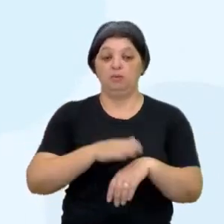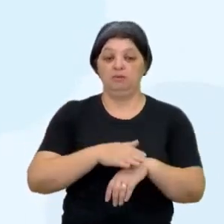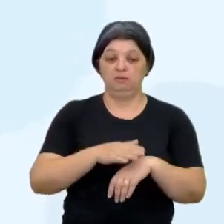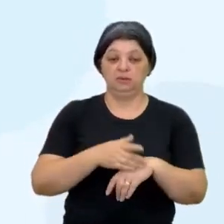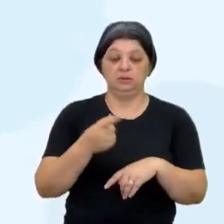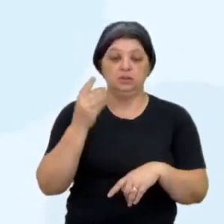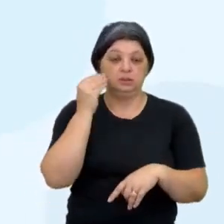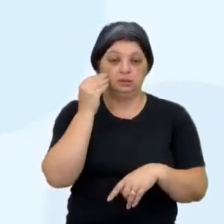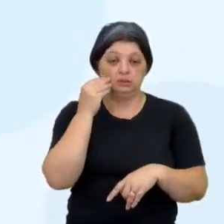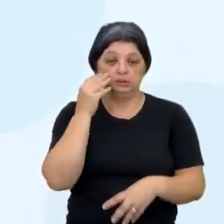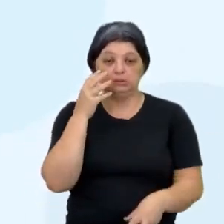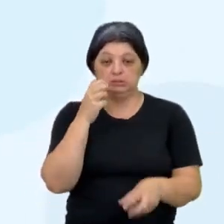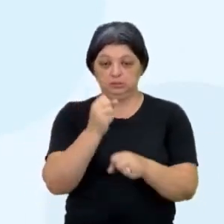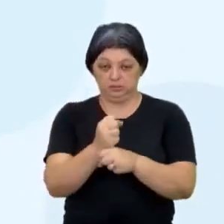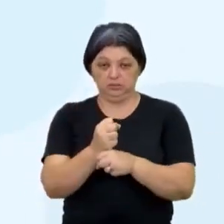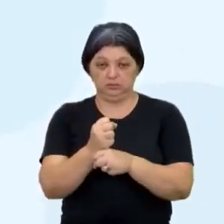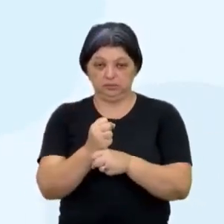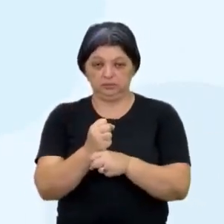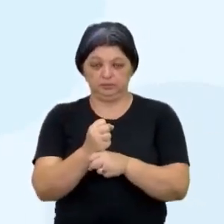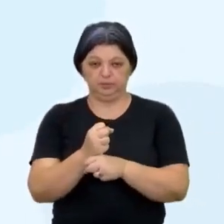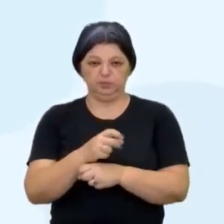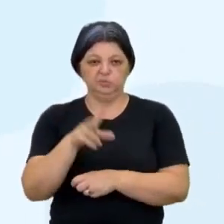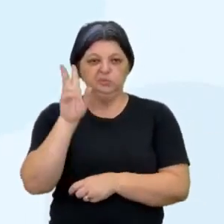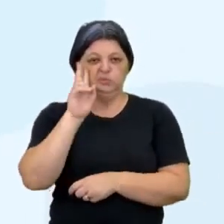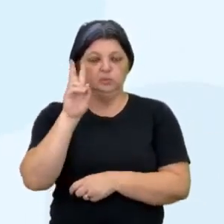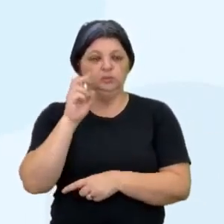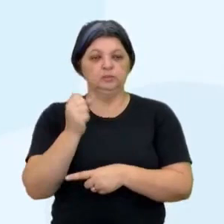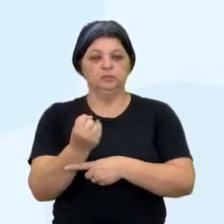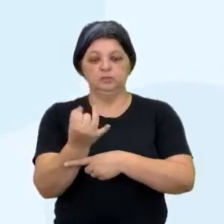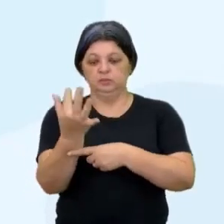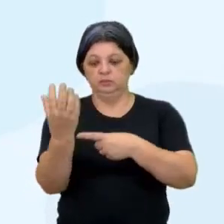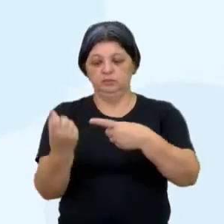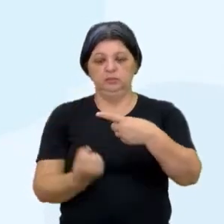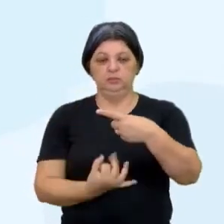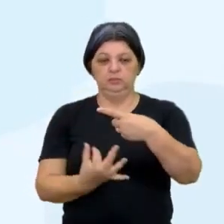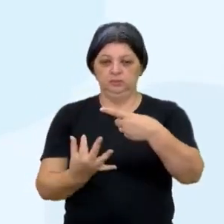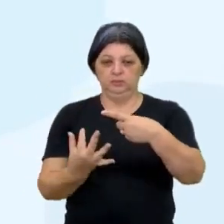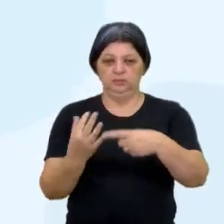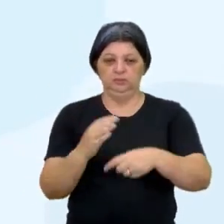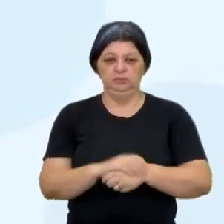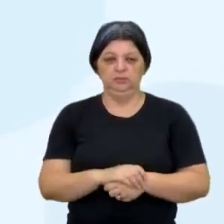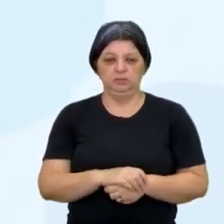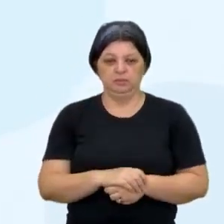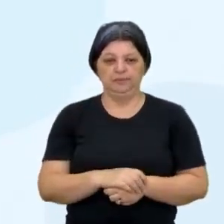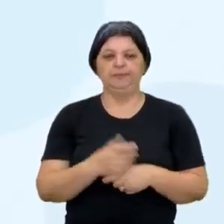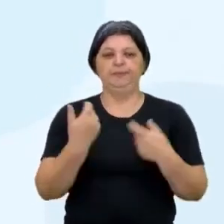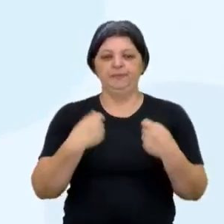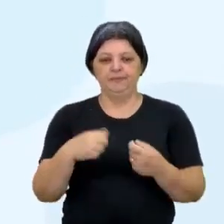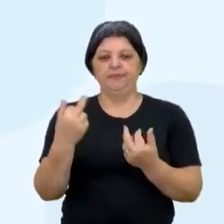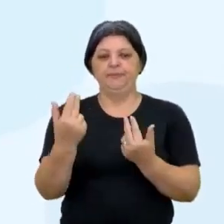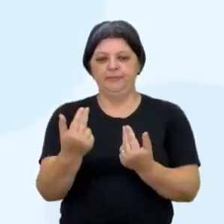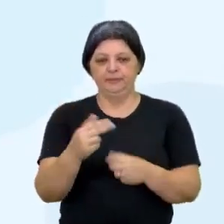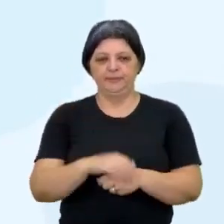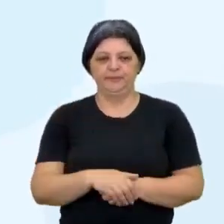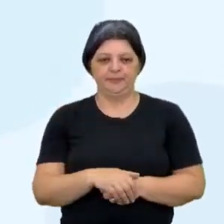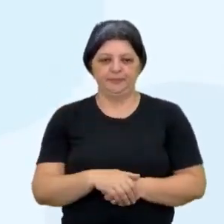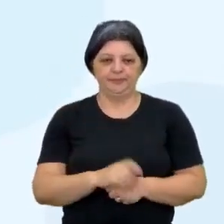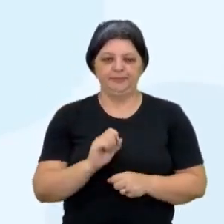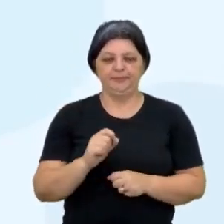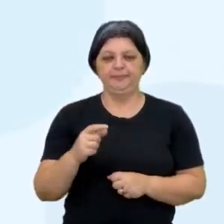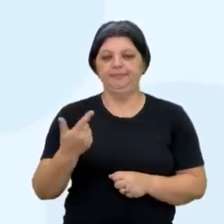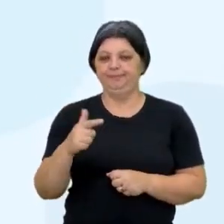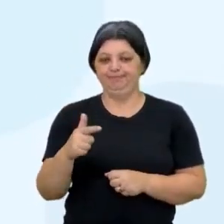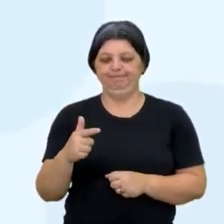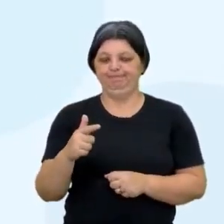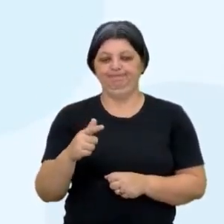que somar números com frações, lembra disso? Para a gente somar, o denominador tem que estar igual, ó. Então, quem não tem ninguém embaixo